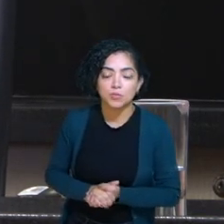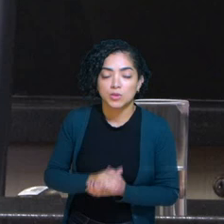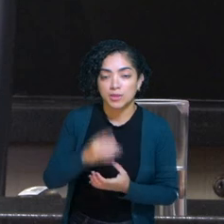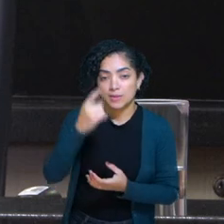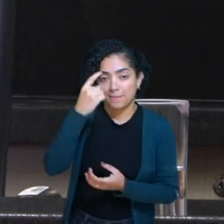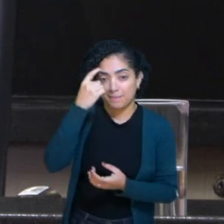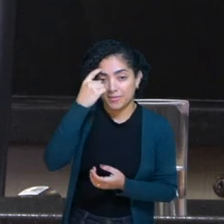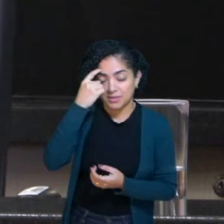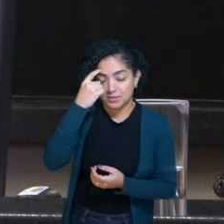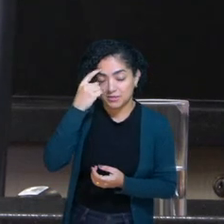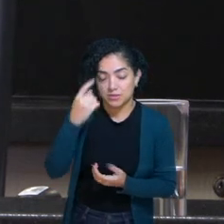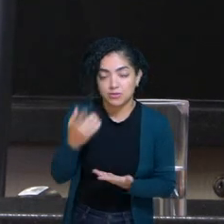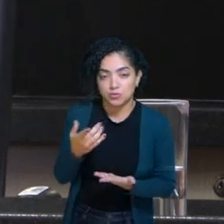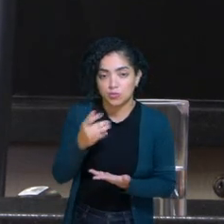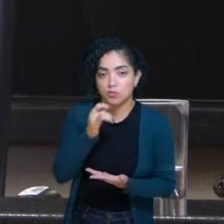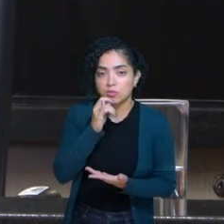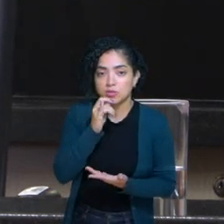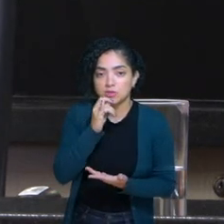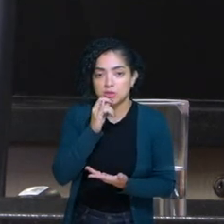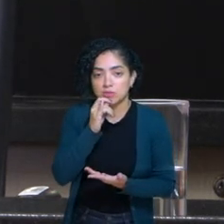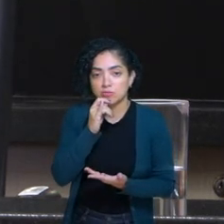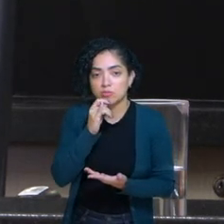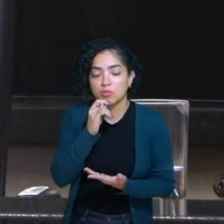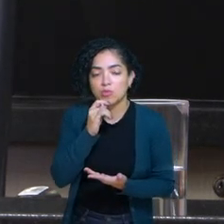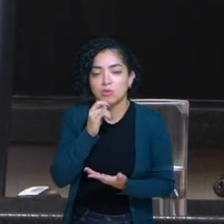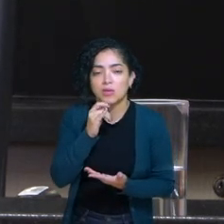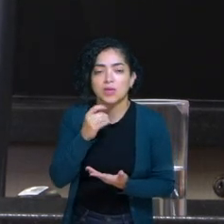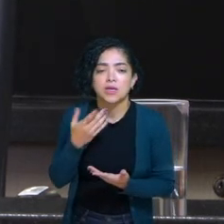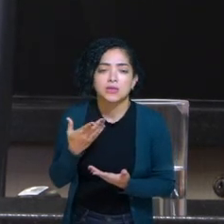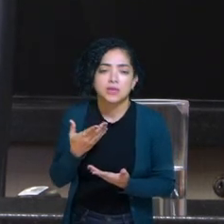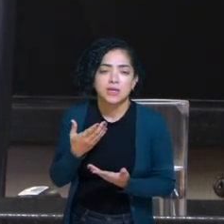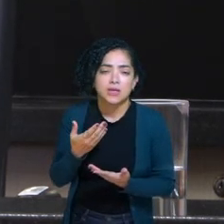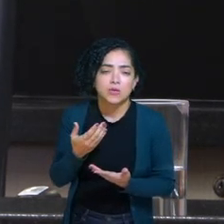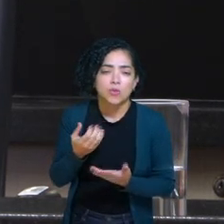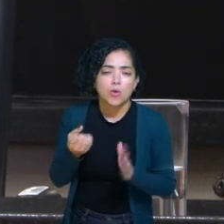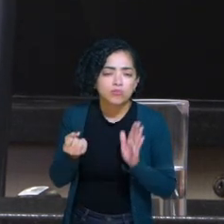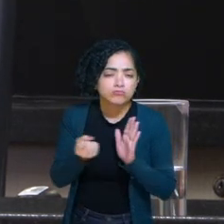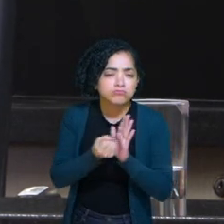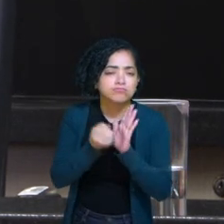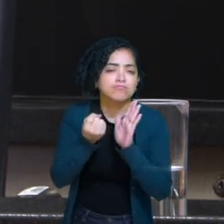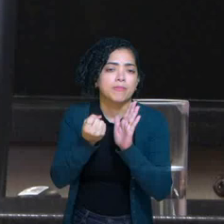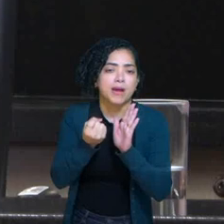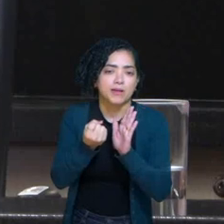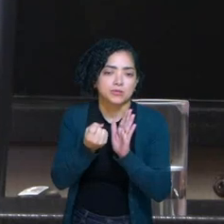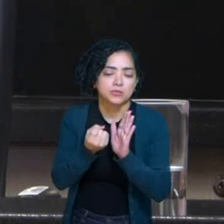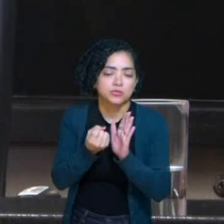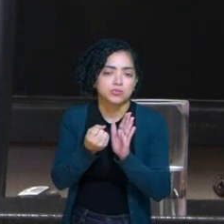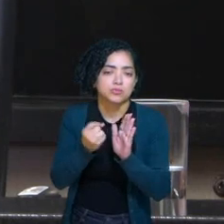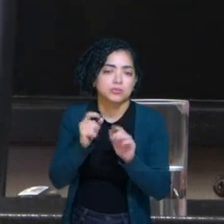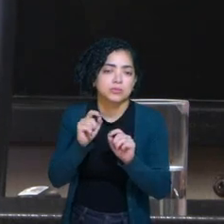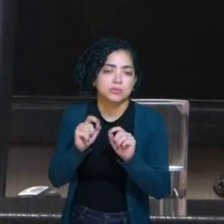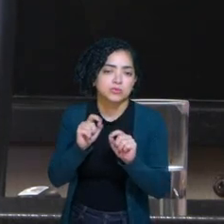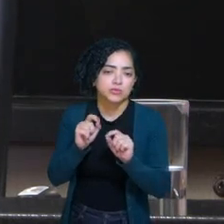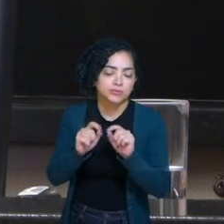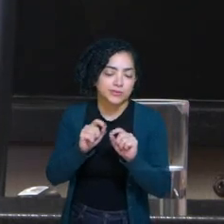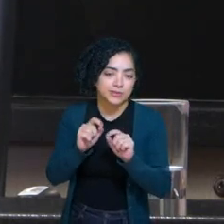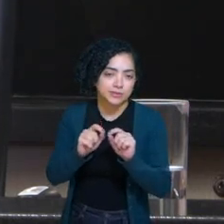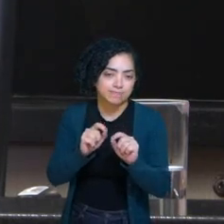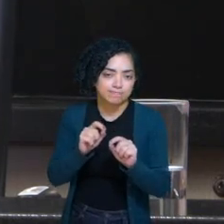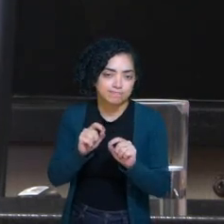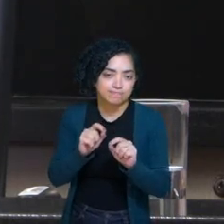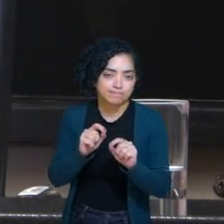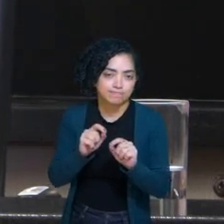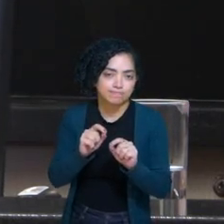por exemplo Qual o impo na carreira docente com a a ah